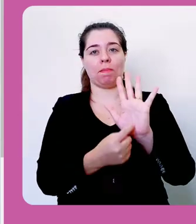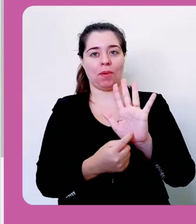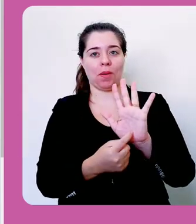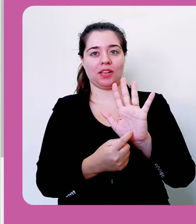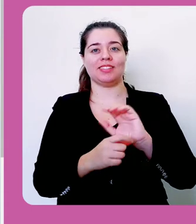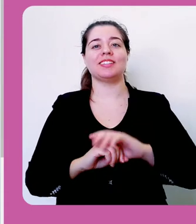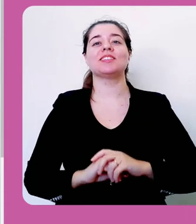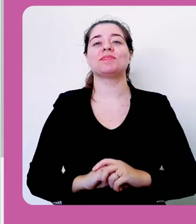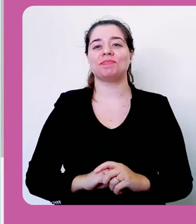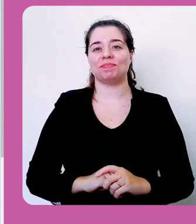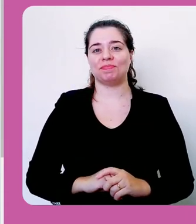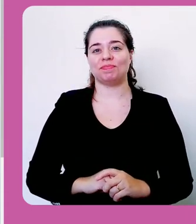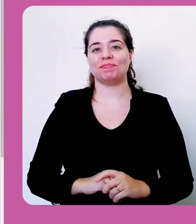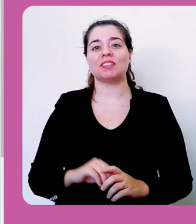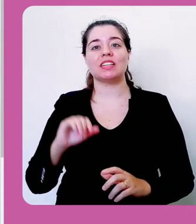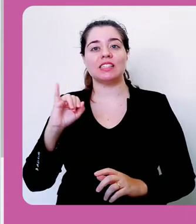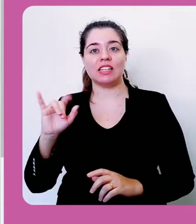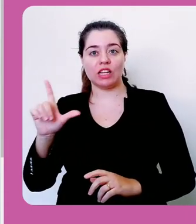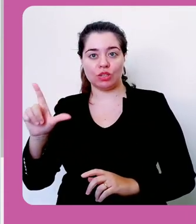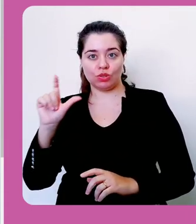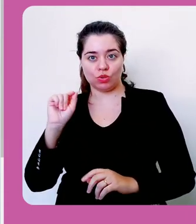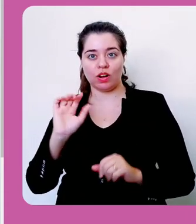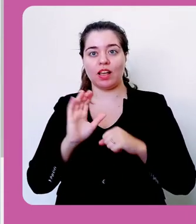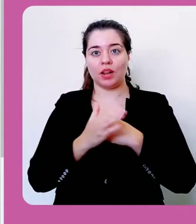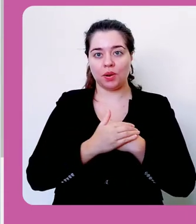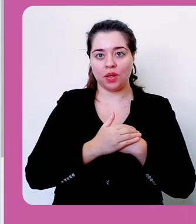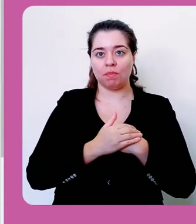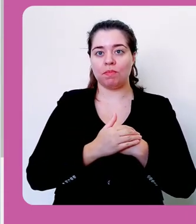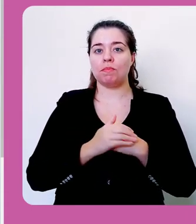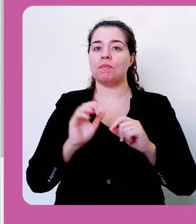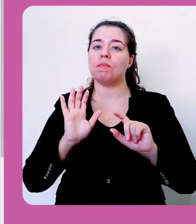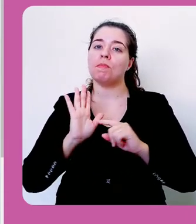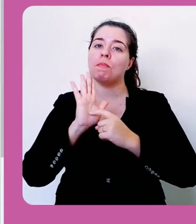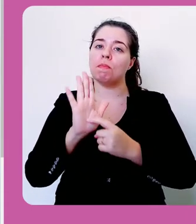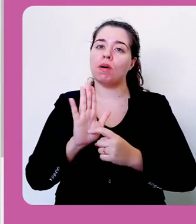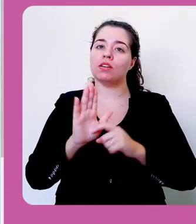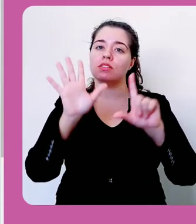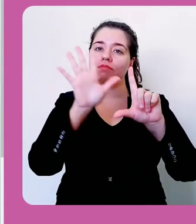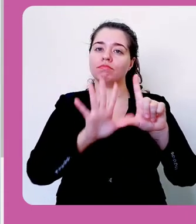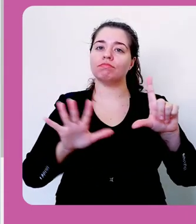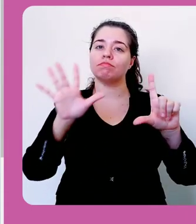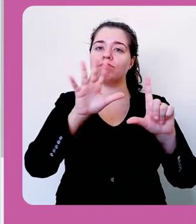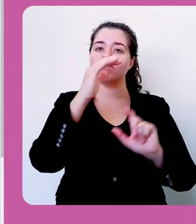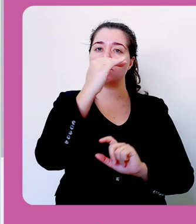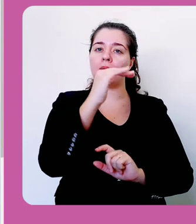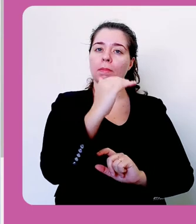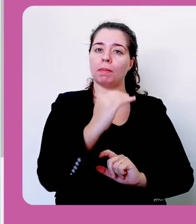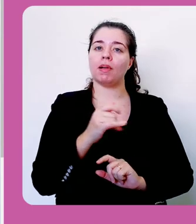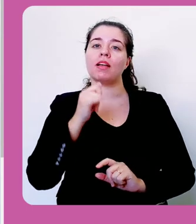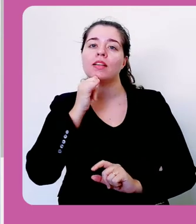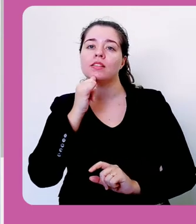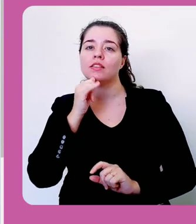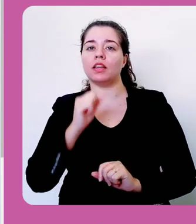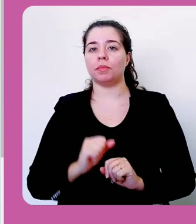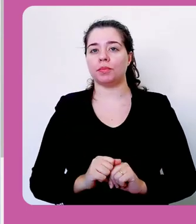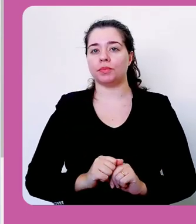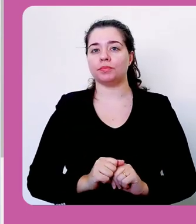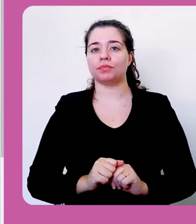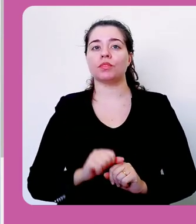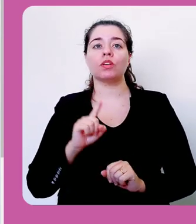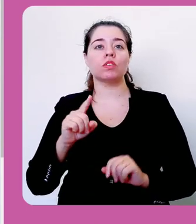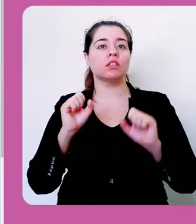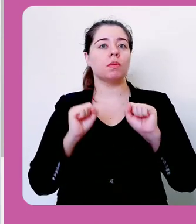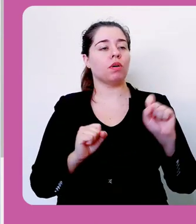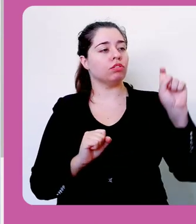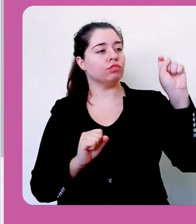os alunos que estão em atraso. Então você pode pegar aqui, ó, não aparece o nome do aluno,